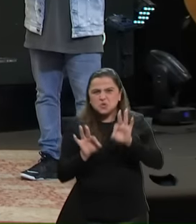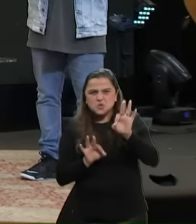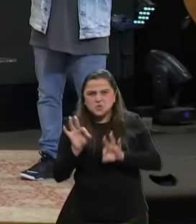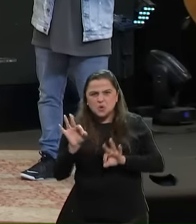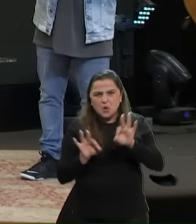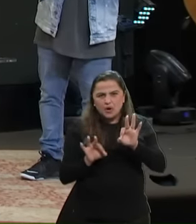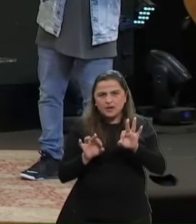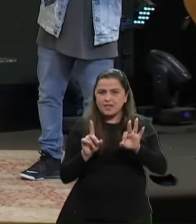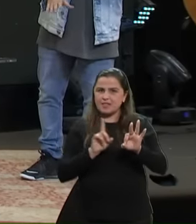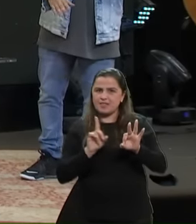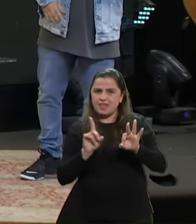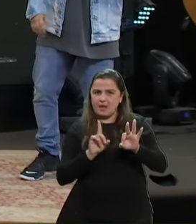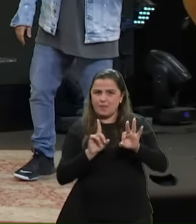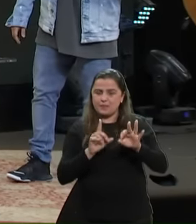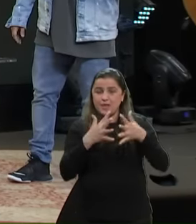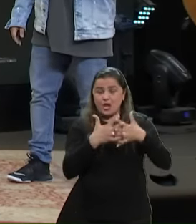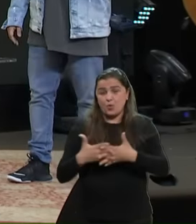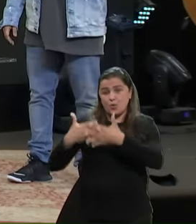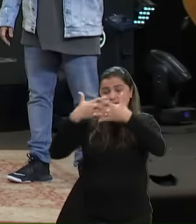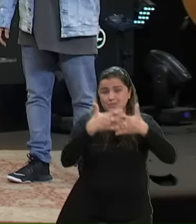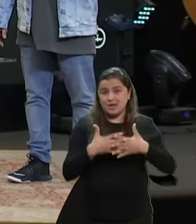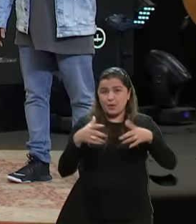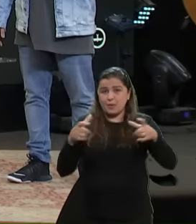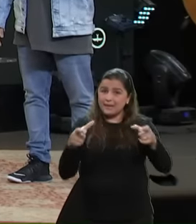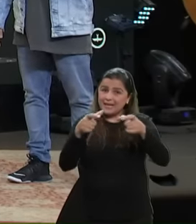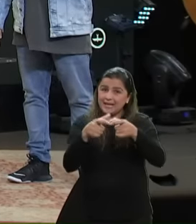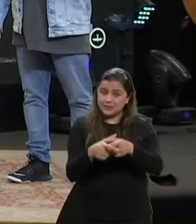Quem está controlando é o pequeno caminhão.